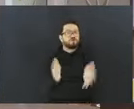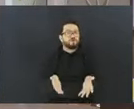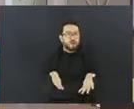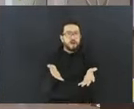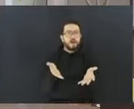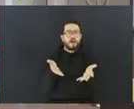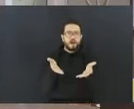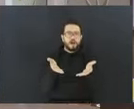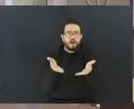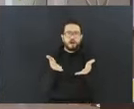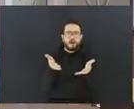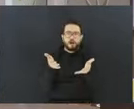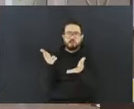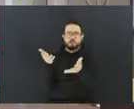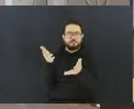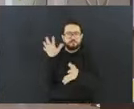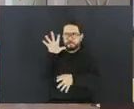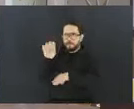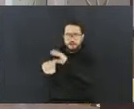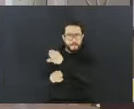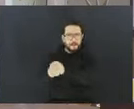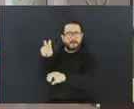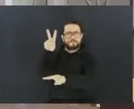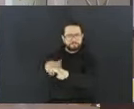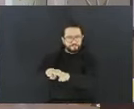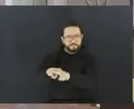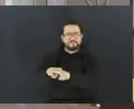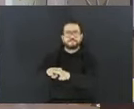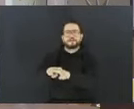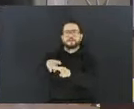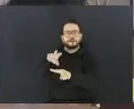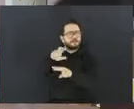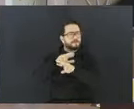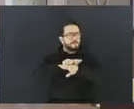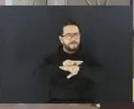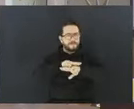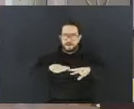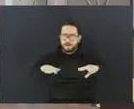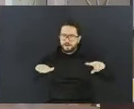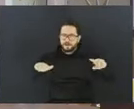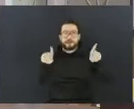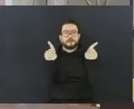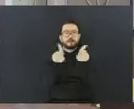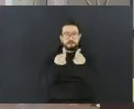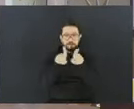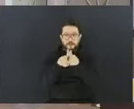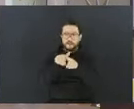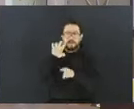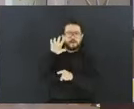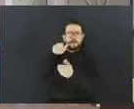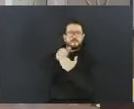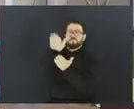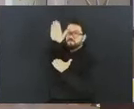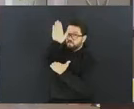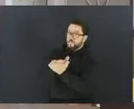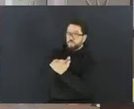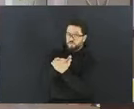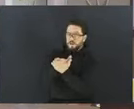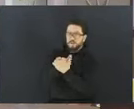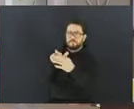apreensões, várias detenções e também várias, foi aplicadas várias multas às pessoas que não